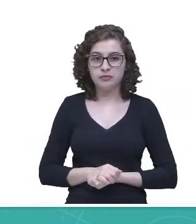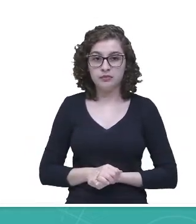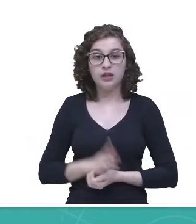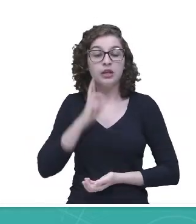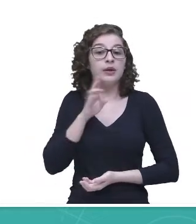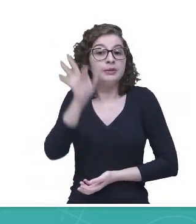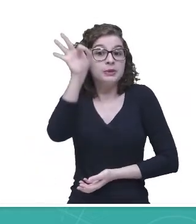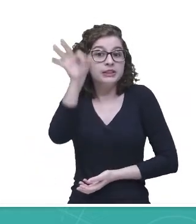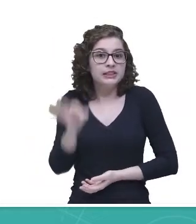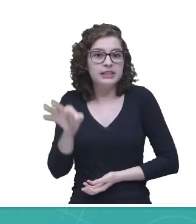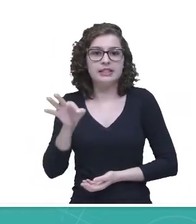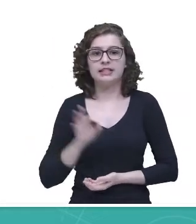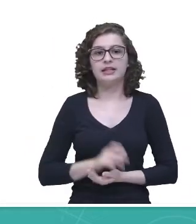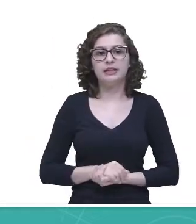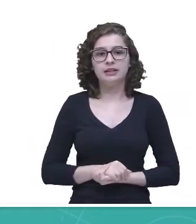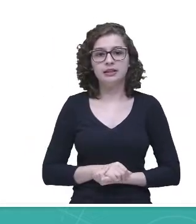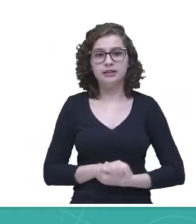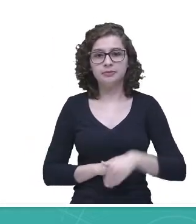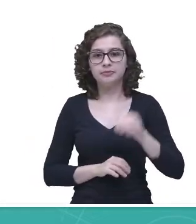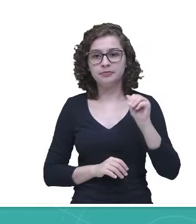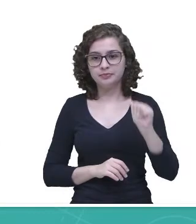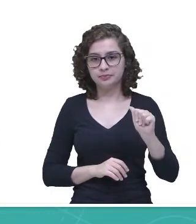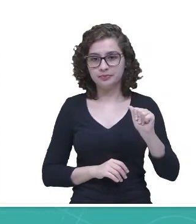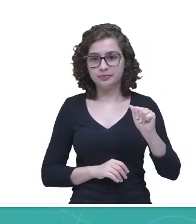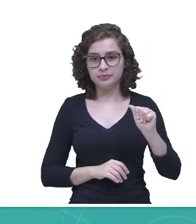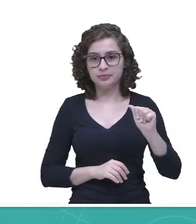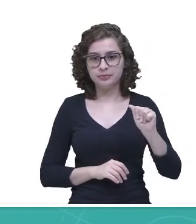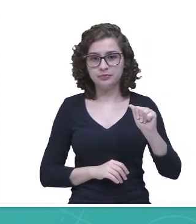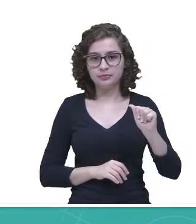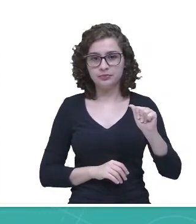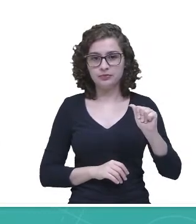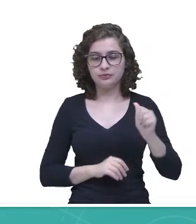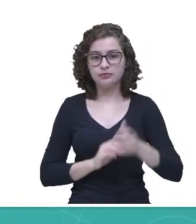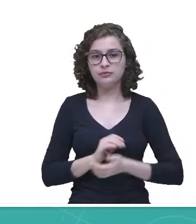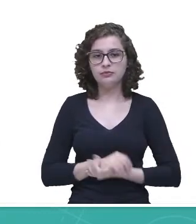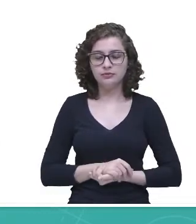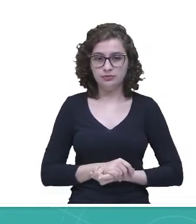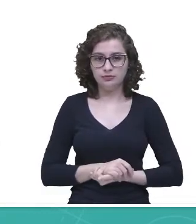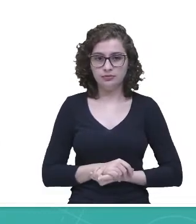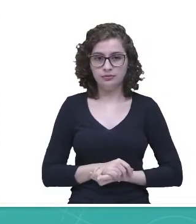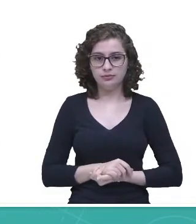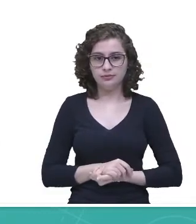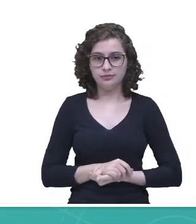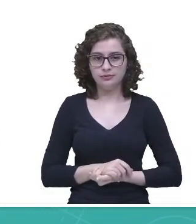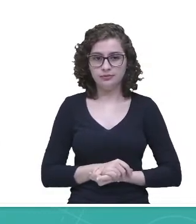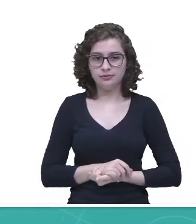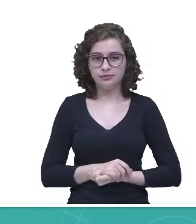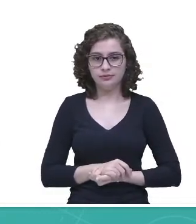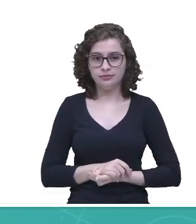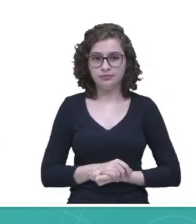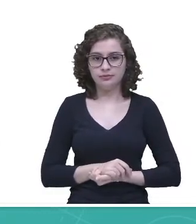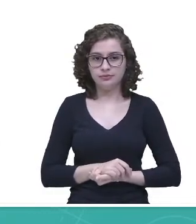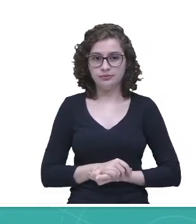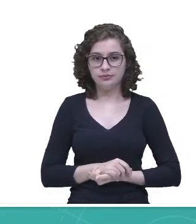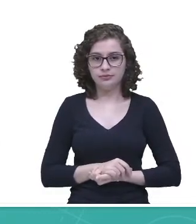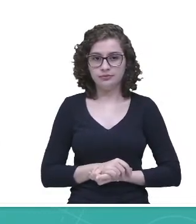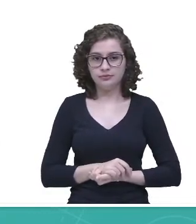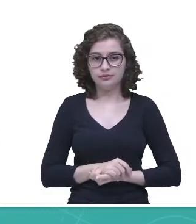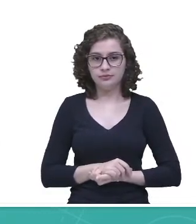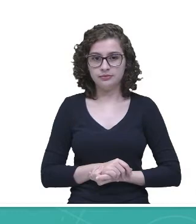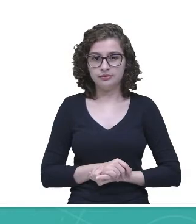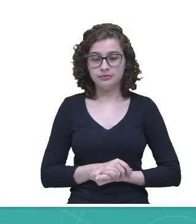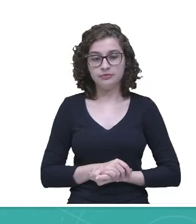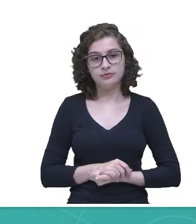para vocês, de vermelho, que é rede urbana, letra A, tá bom? Então, essa é a nossa alternativa